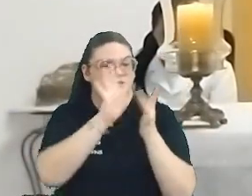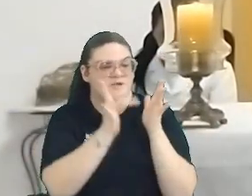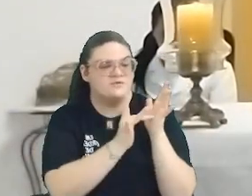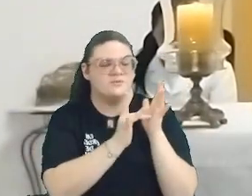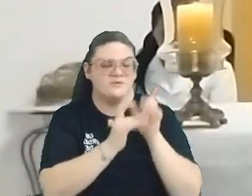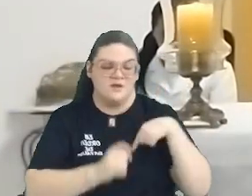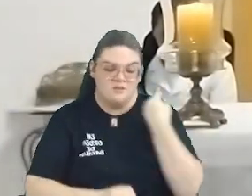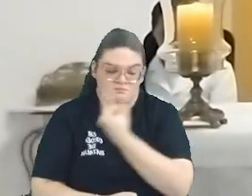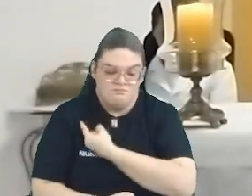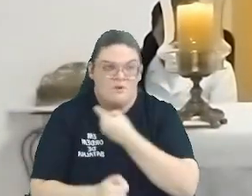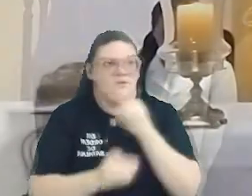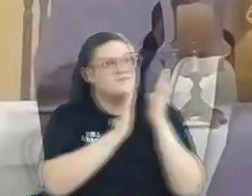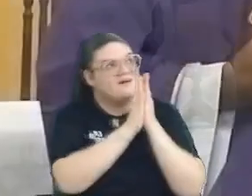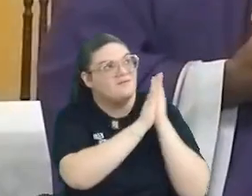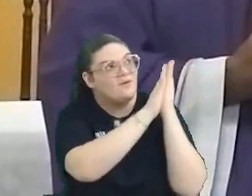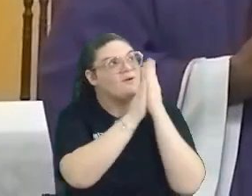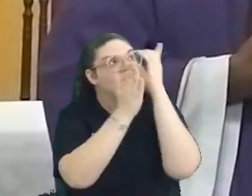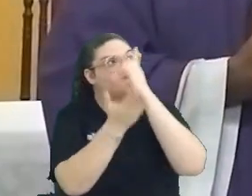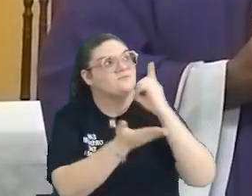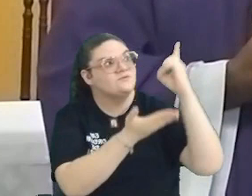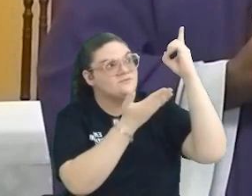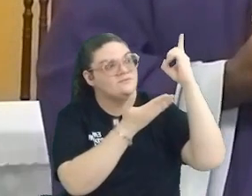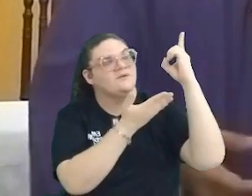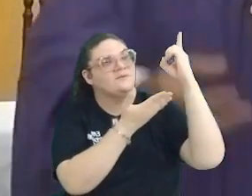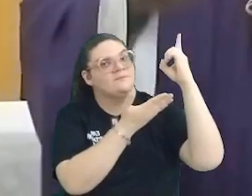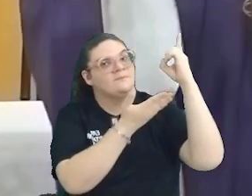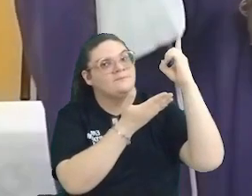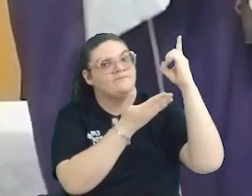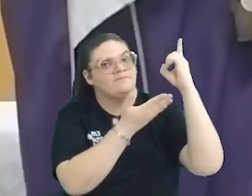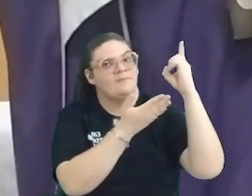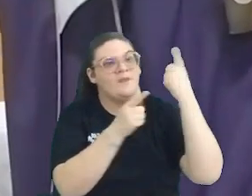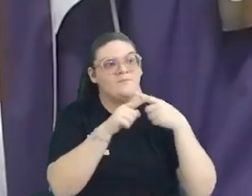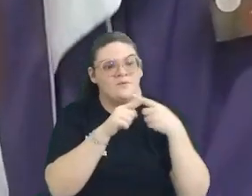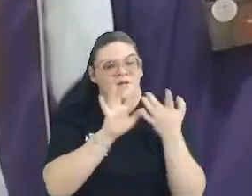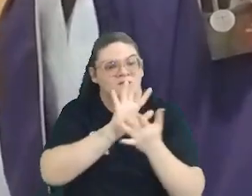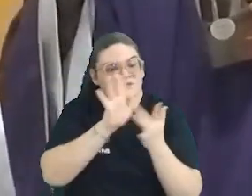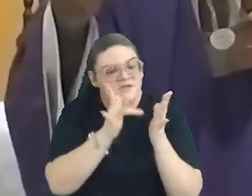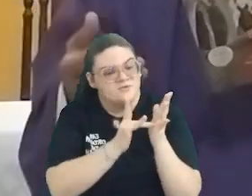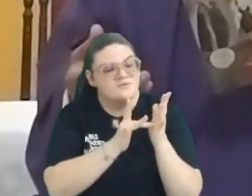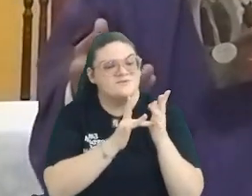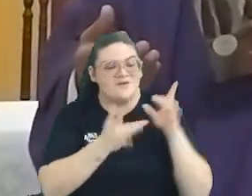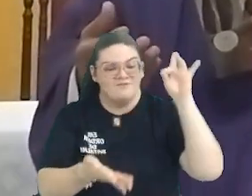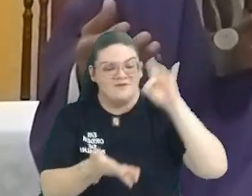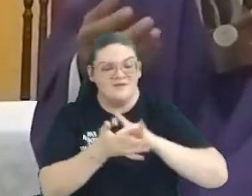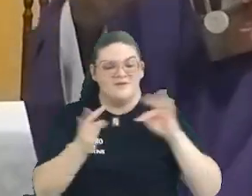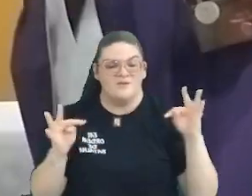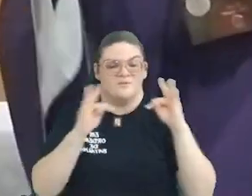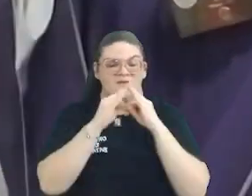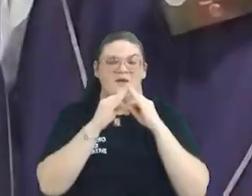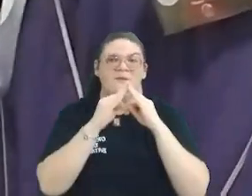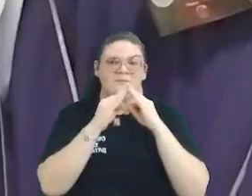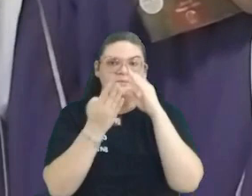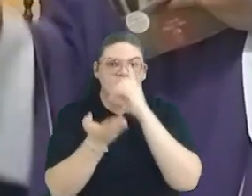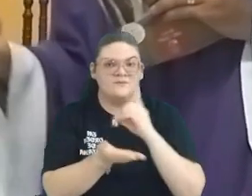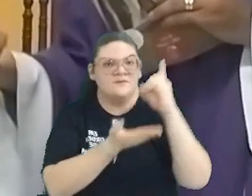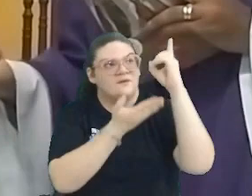Pai, com Jesus nós adoramos o Pai. Jesus é o templo de Deus, da